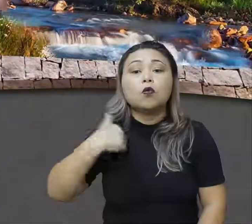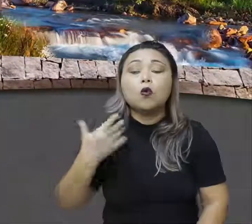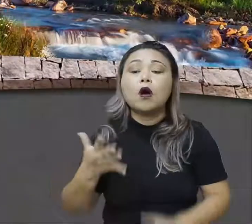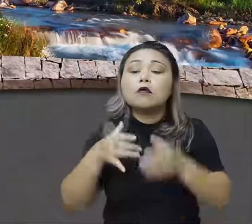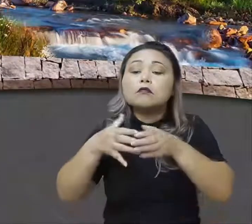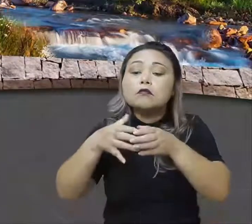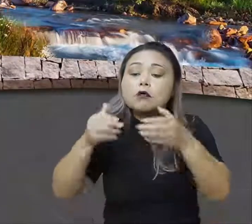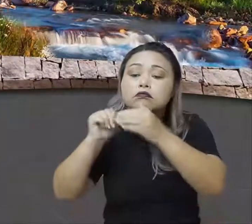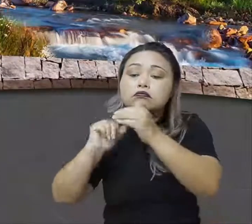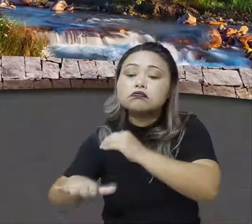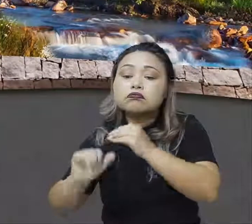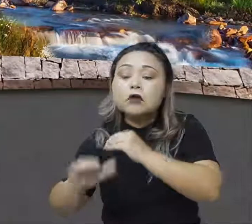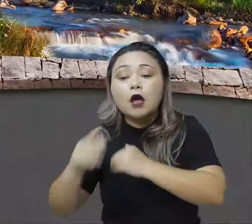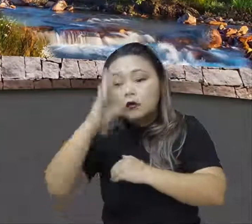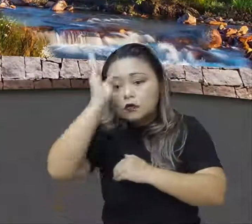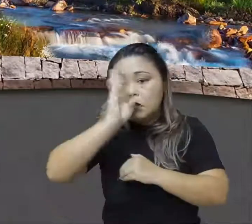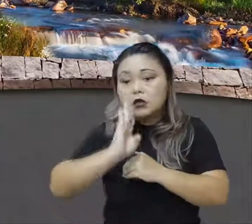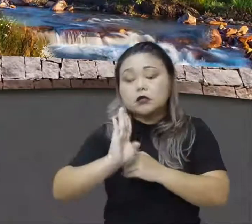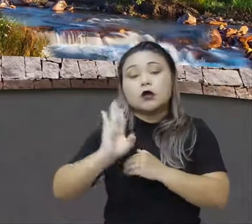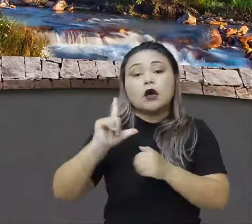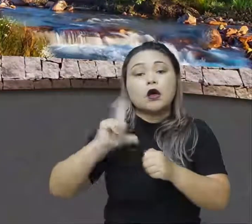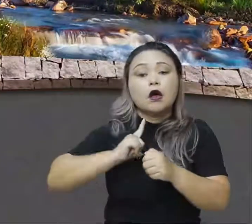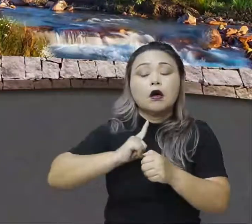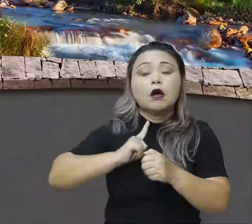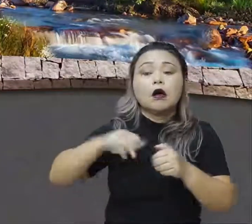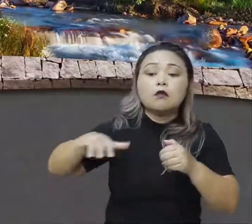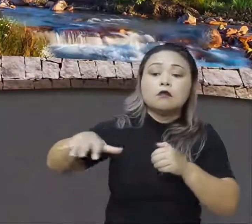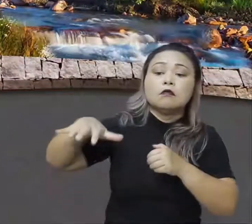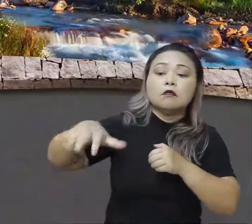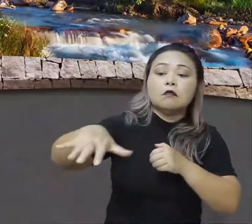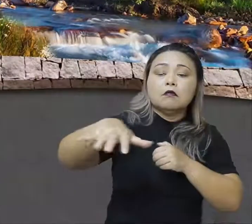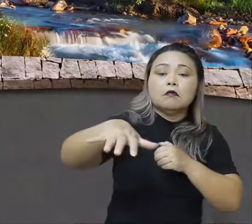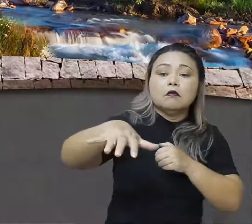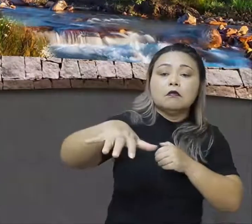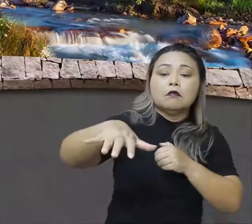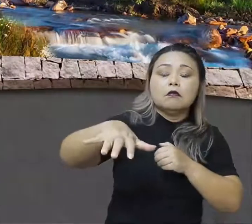maior reserva de petróleo do Brasil está na chamada